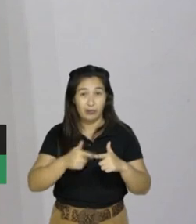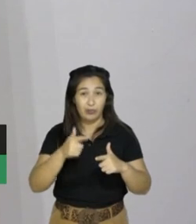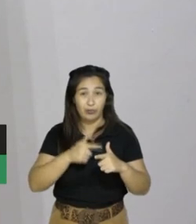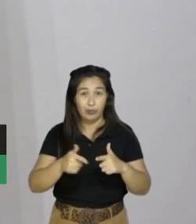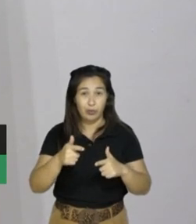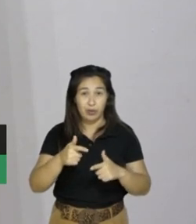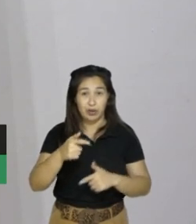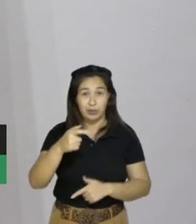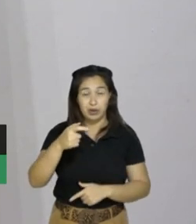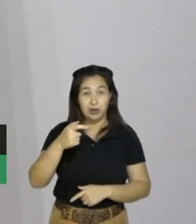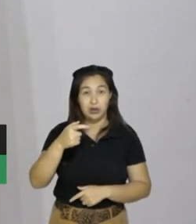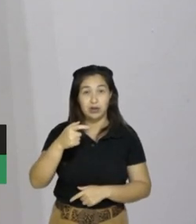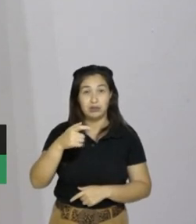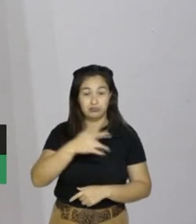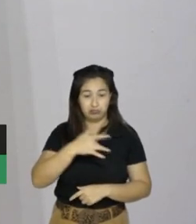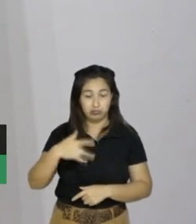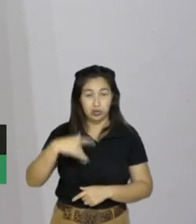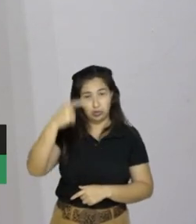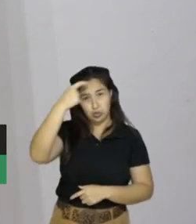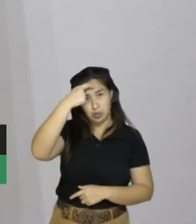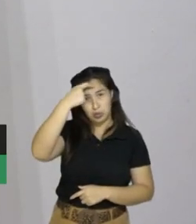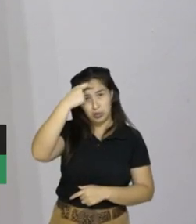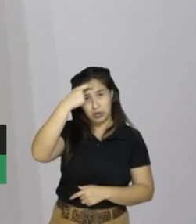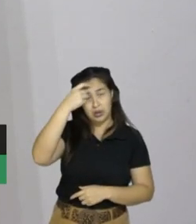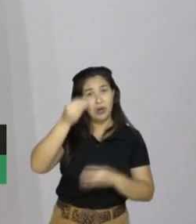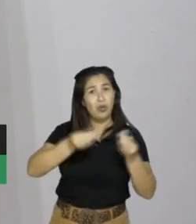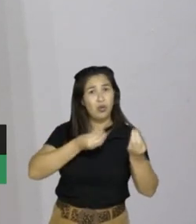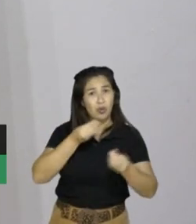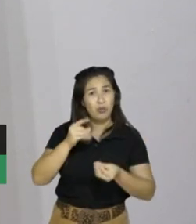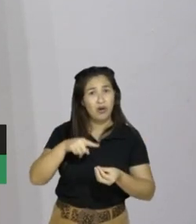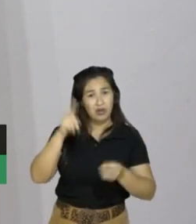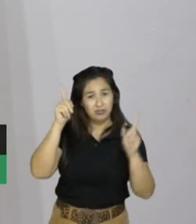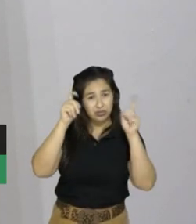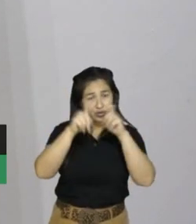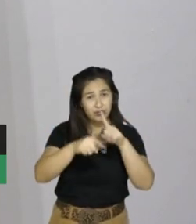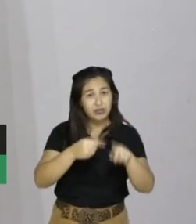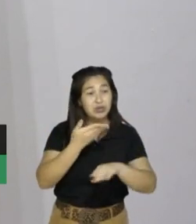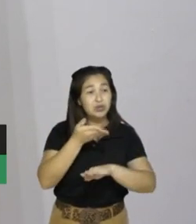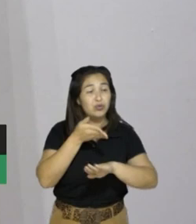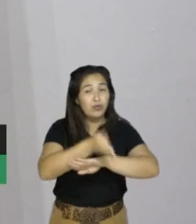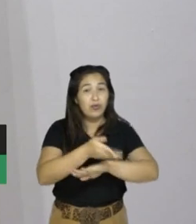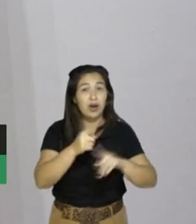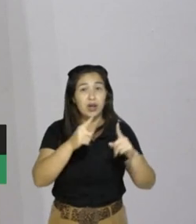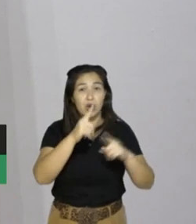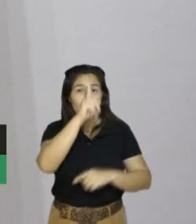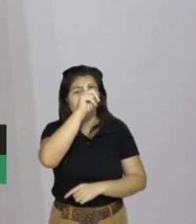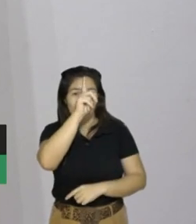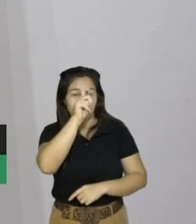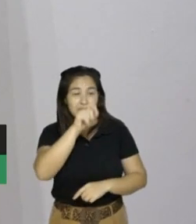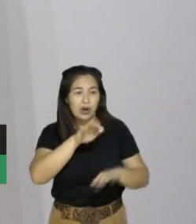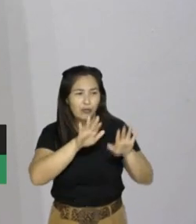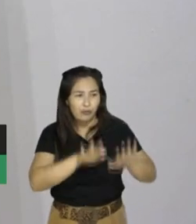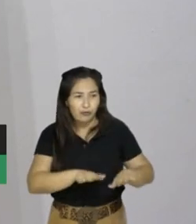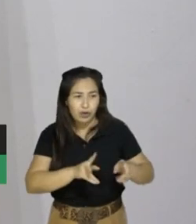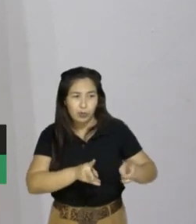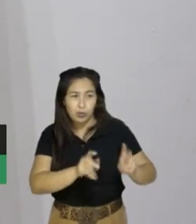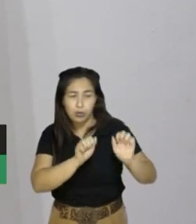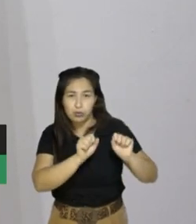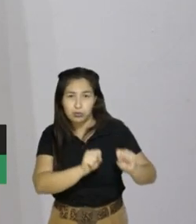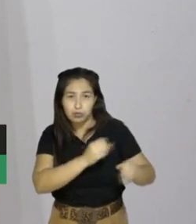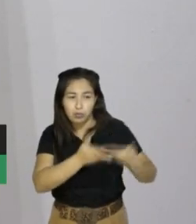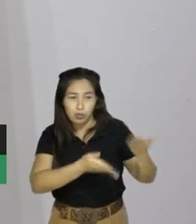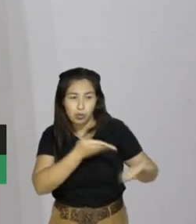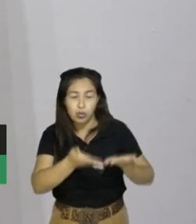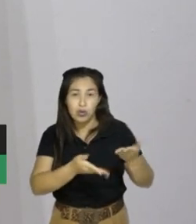saúde mental é difícil e justamente o hospital da Vila tem feito essa